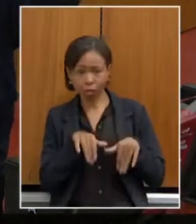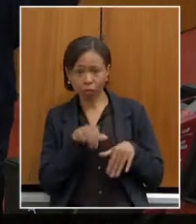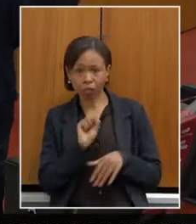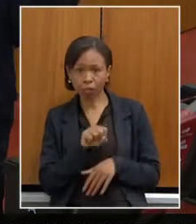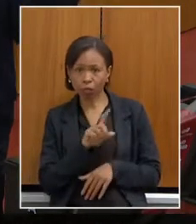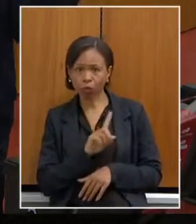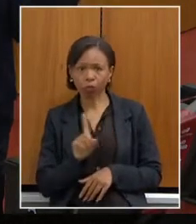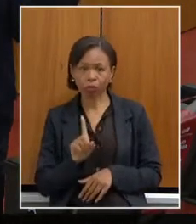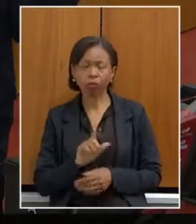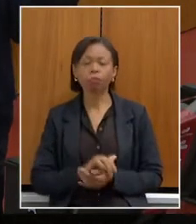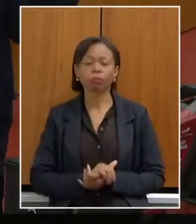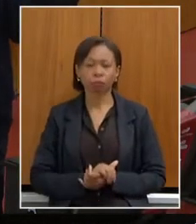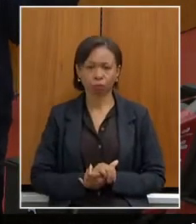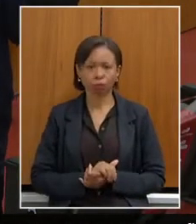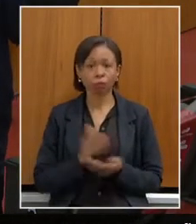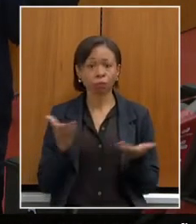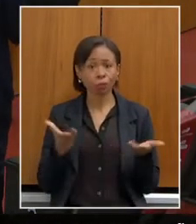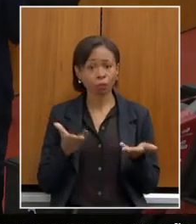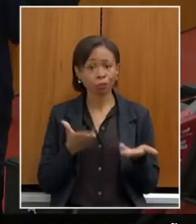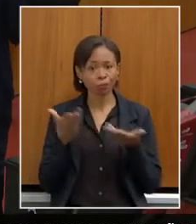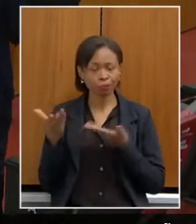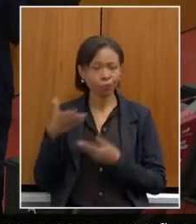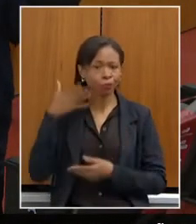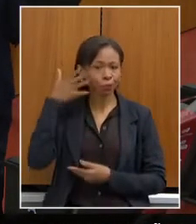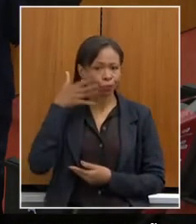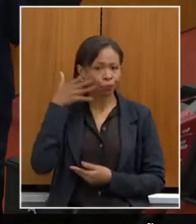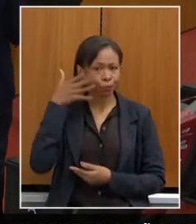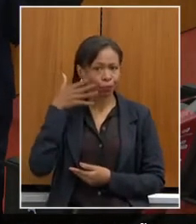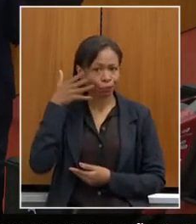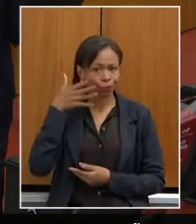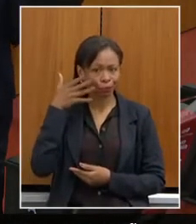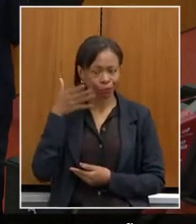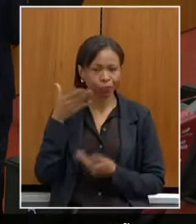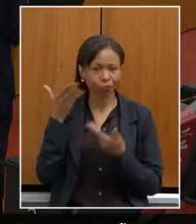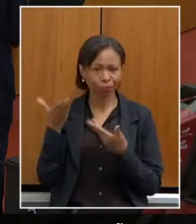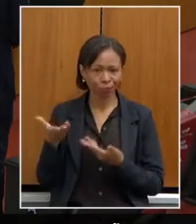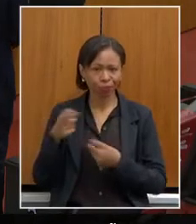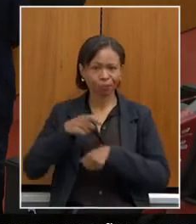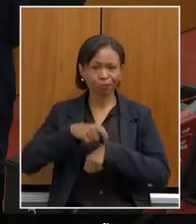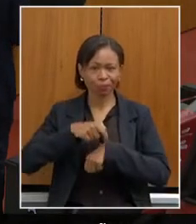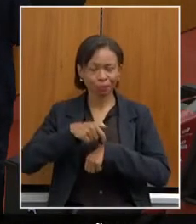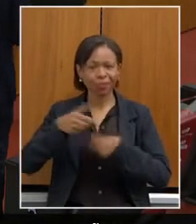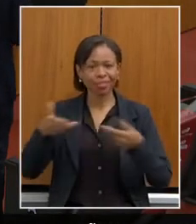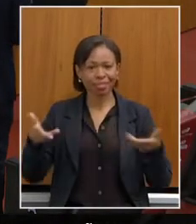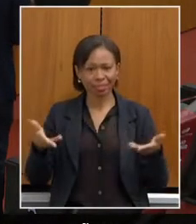muito bem então nós passamos a palavra neste momento